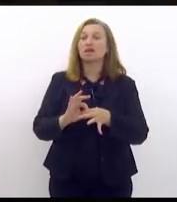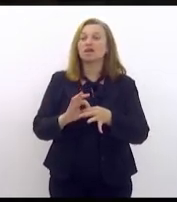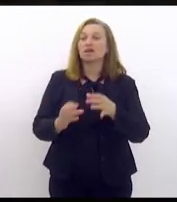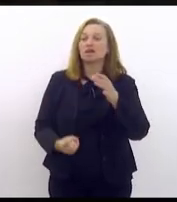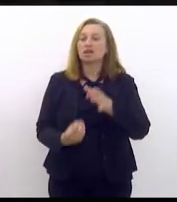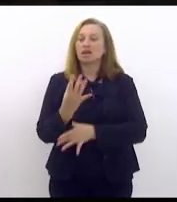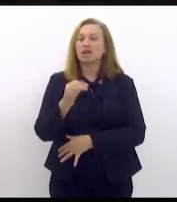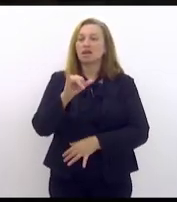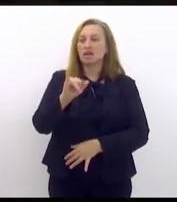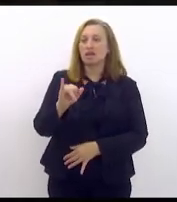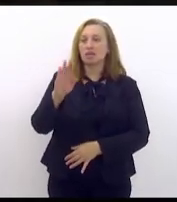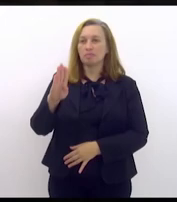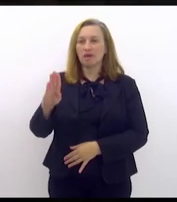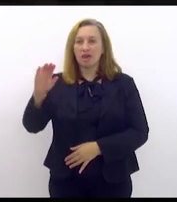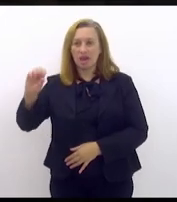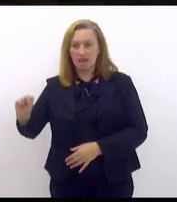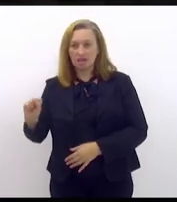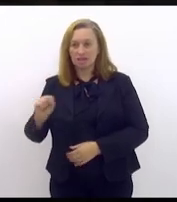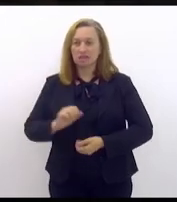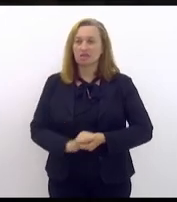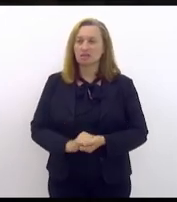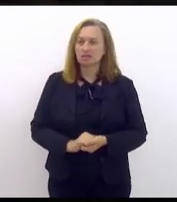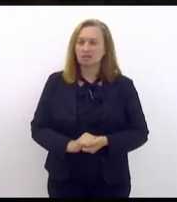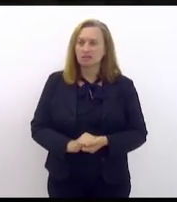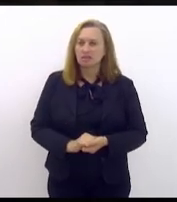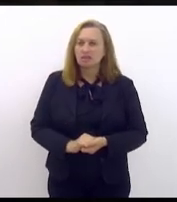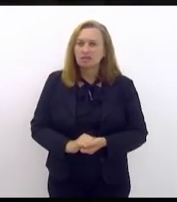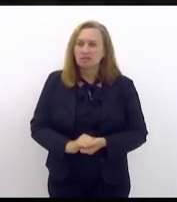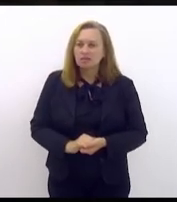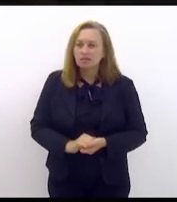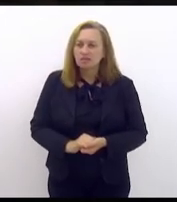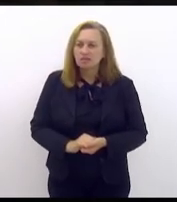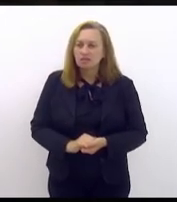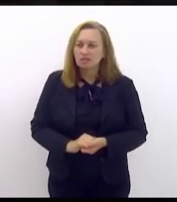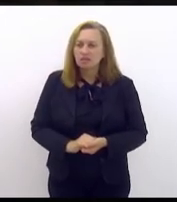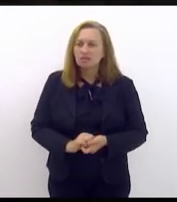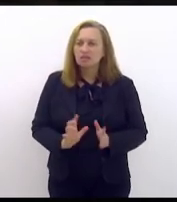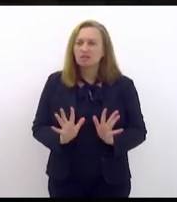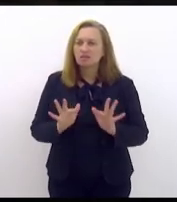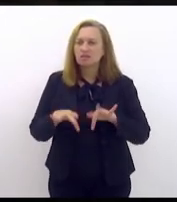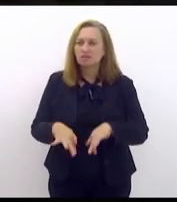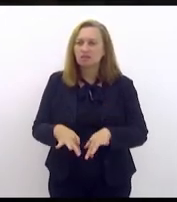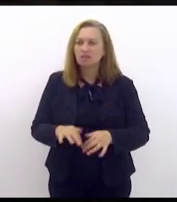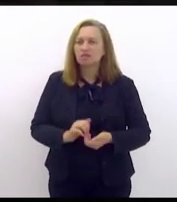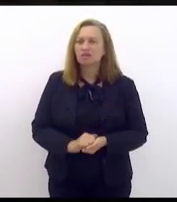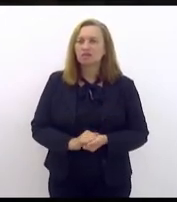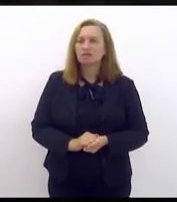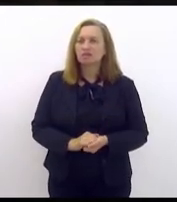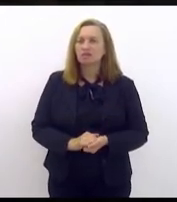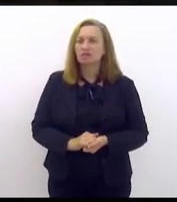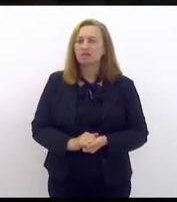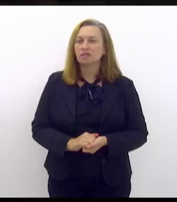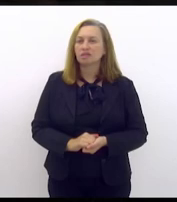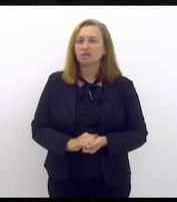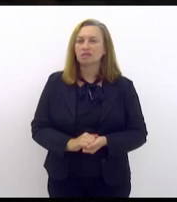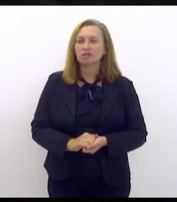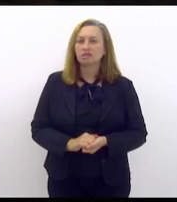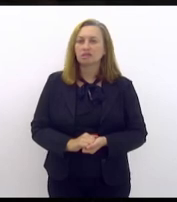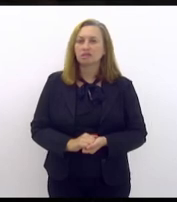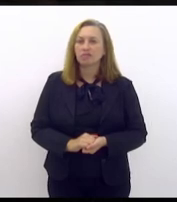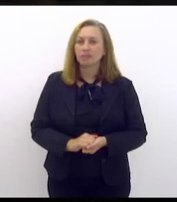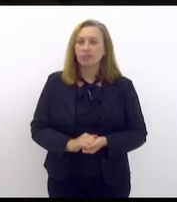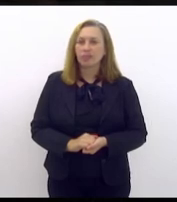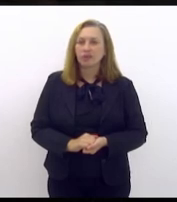no destino. E, por via de consequência, não adianta na origem você